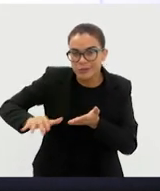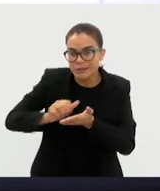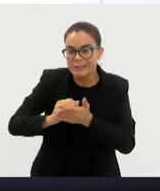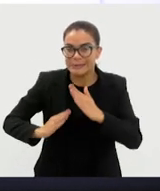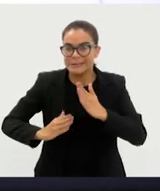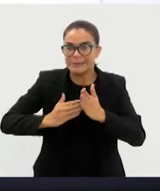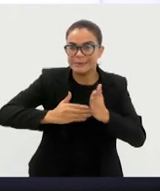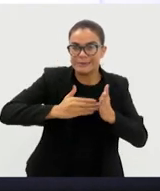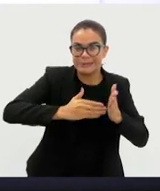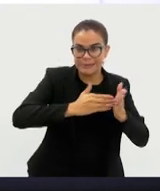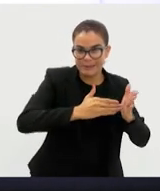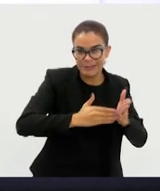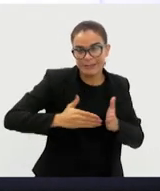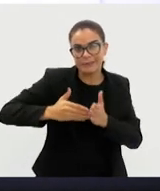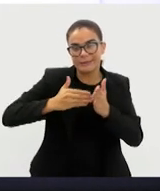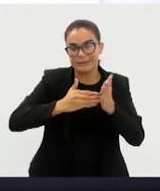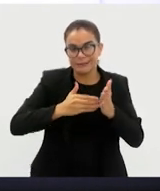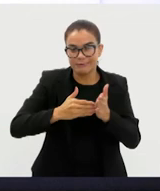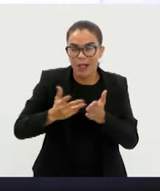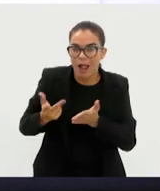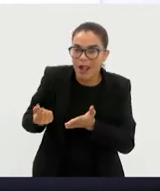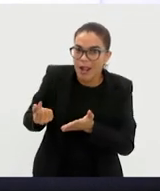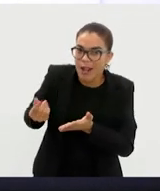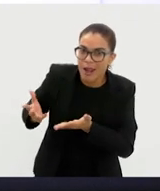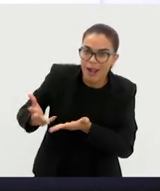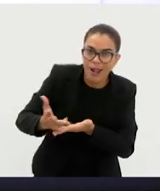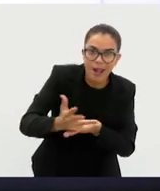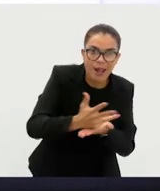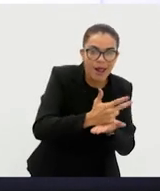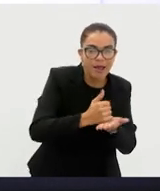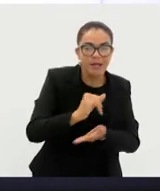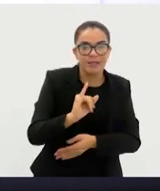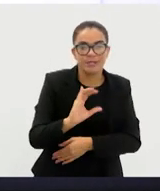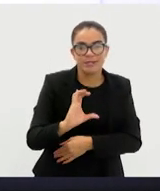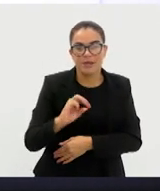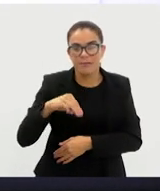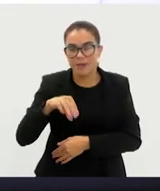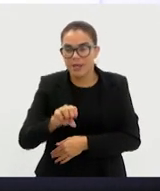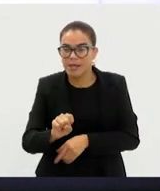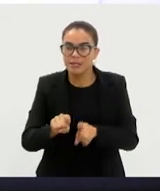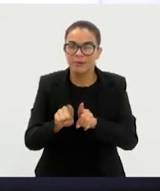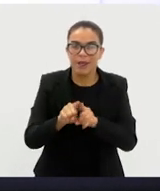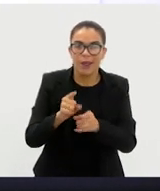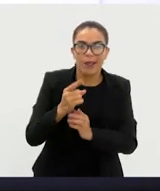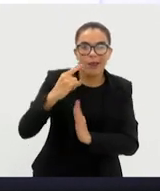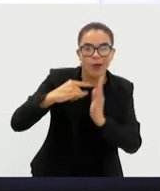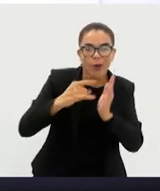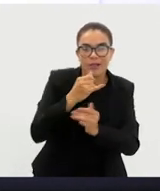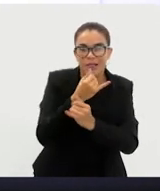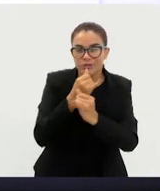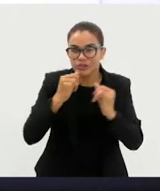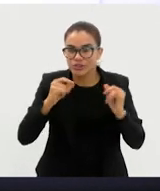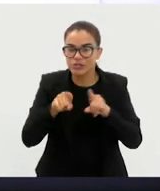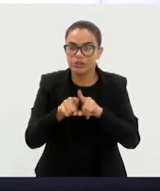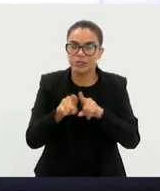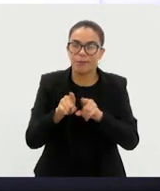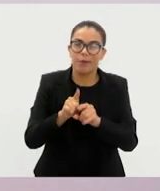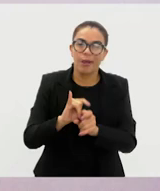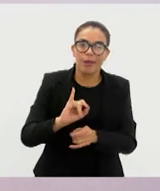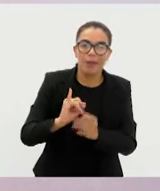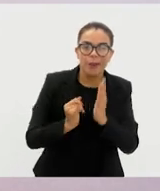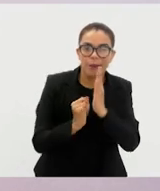limitação na arrecadação de ICMS sobre combustíveis, energia e telecomunicações impostas pela Lei